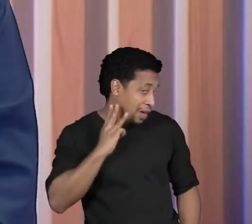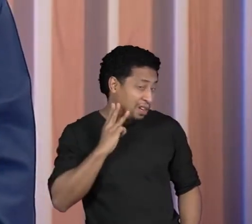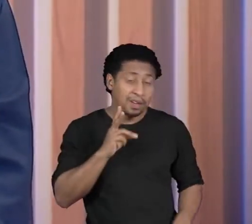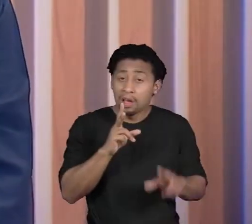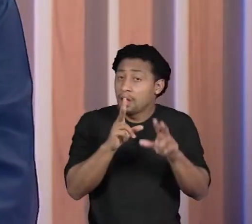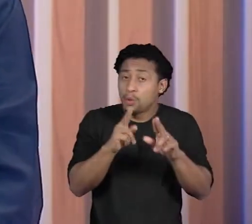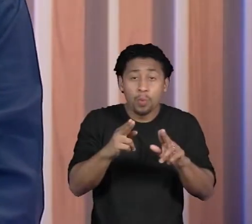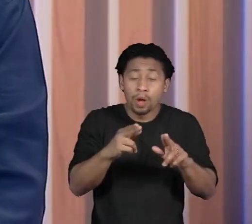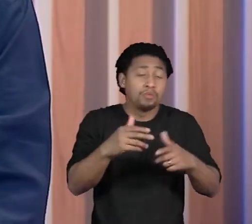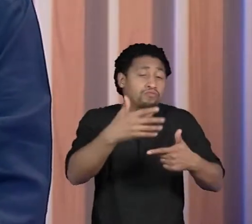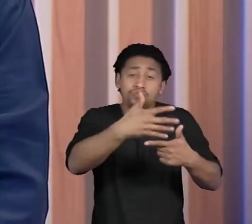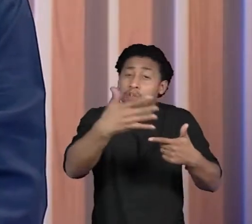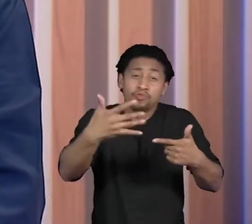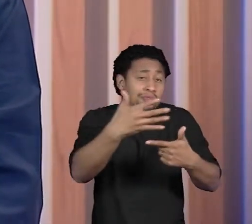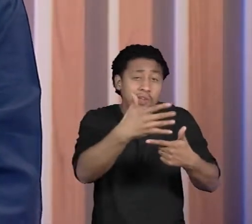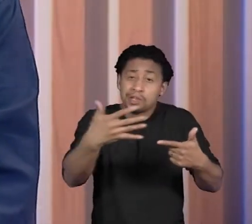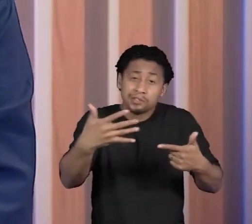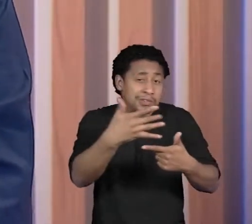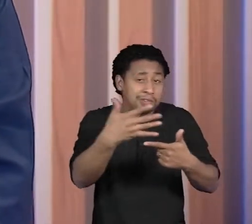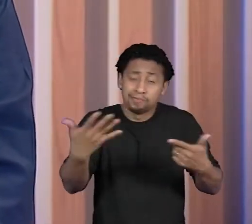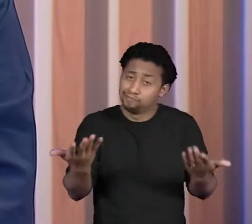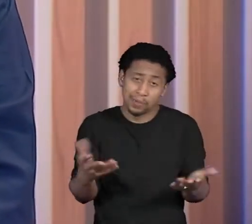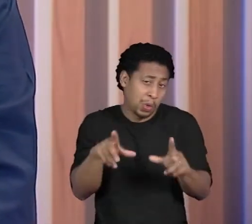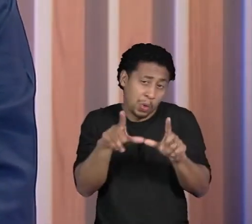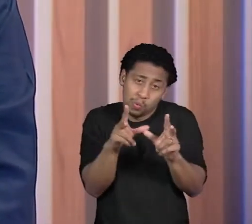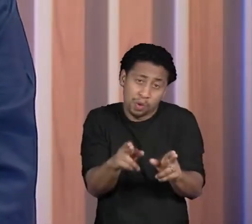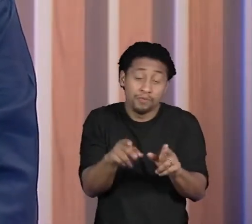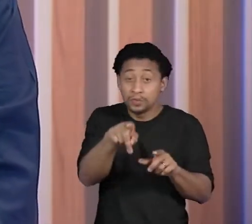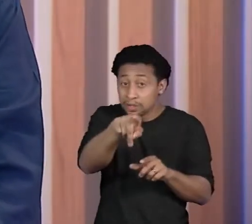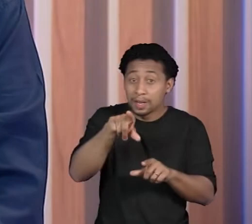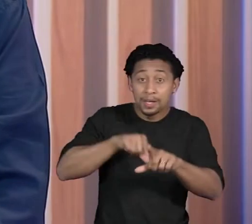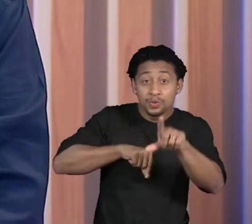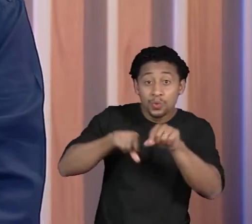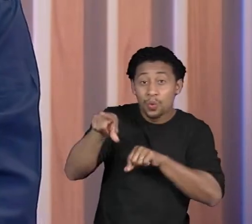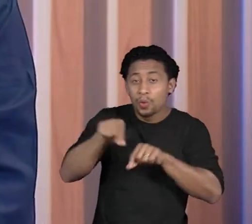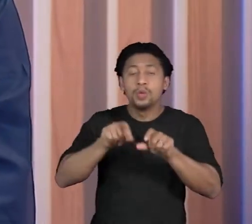na linguagem. Eu acho isso muito importante.